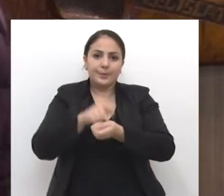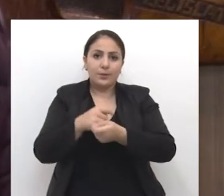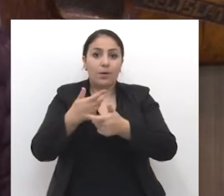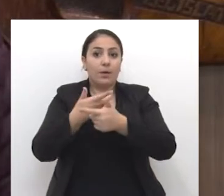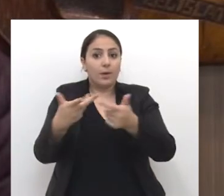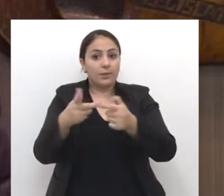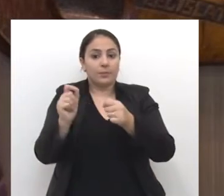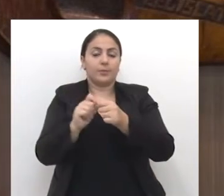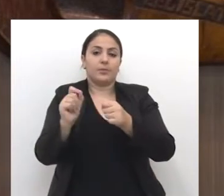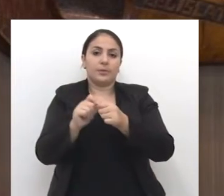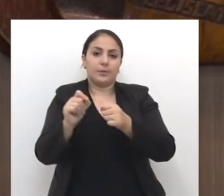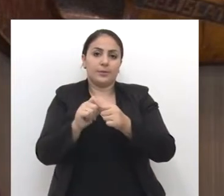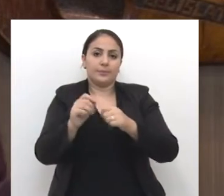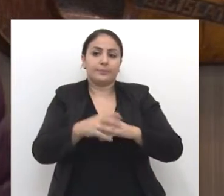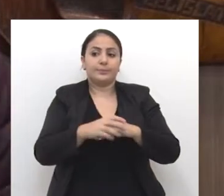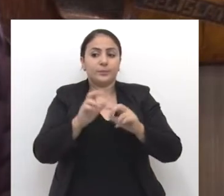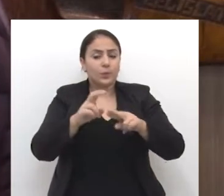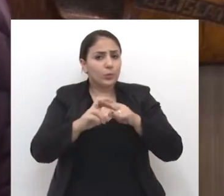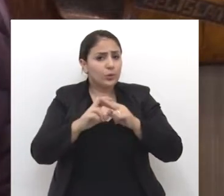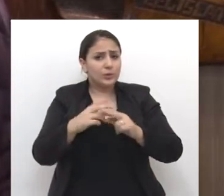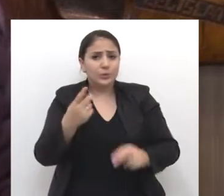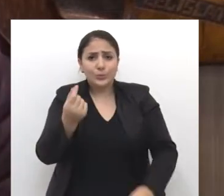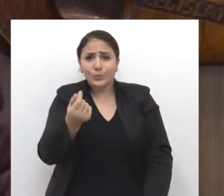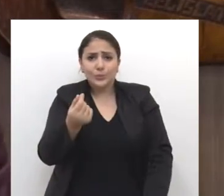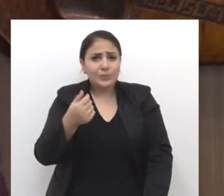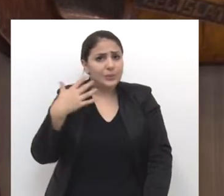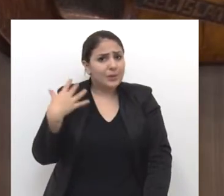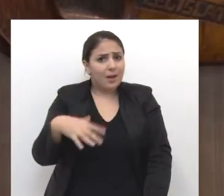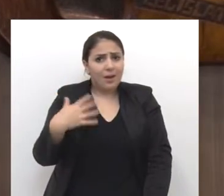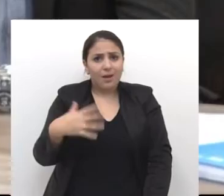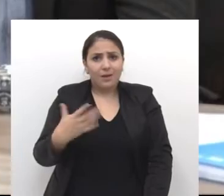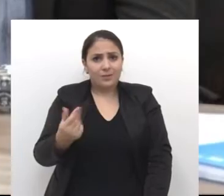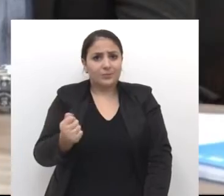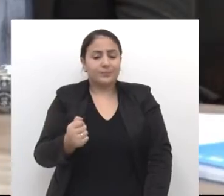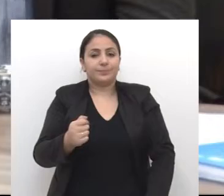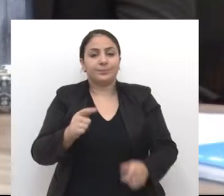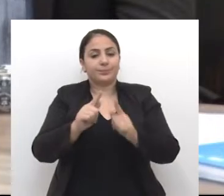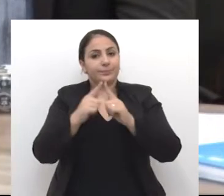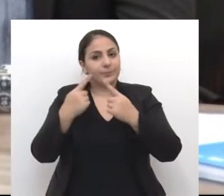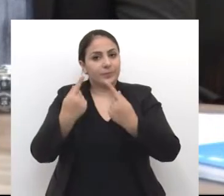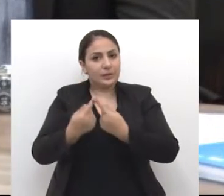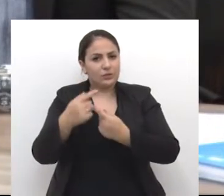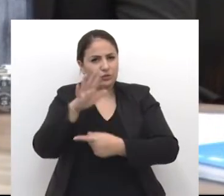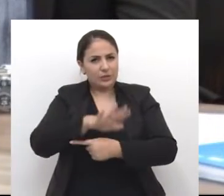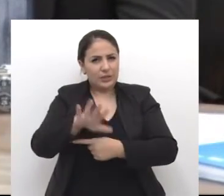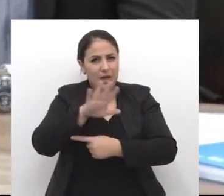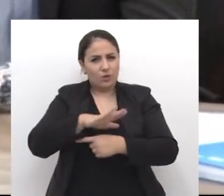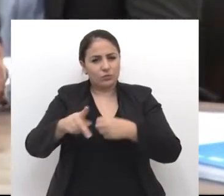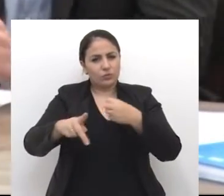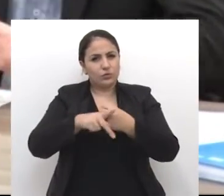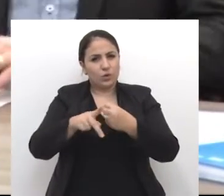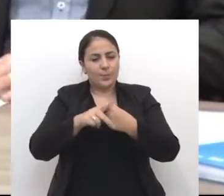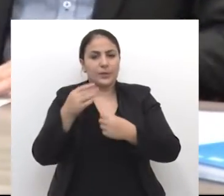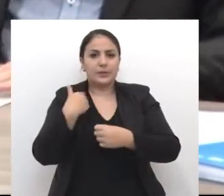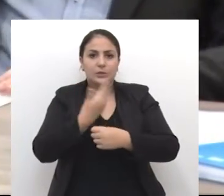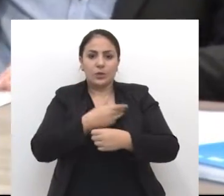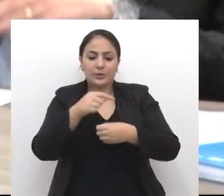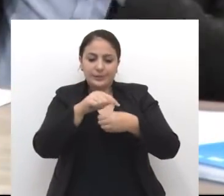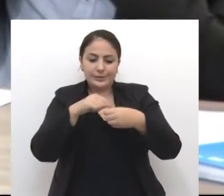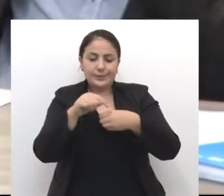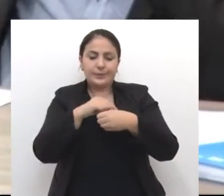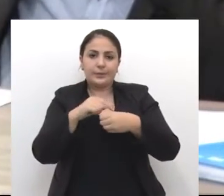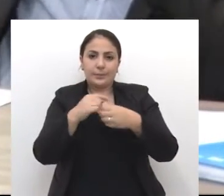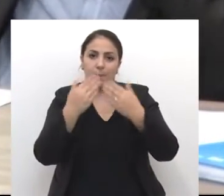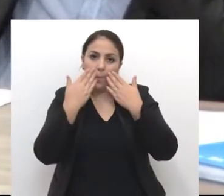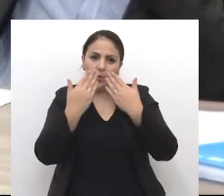adequação grande para se fazer. E tudo isso gera custos, né? A gerente-geral de um shopping de nossa cidade